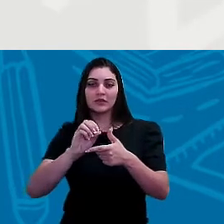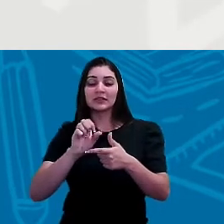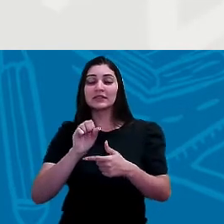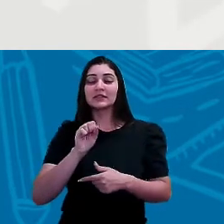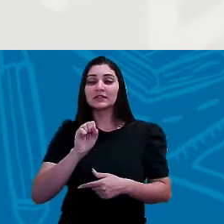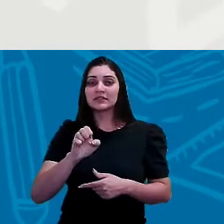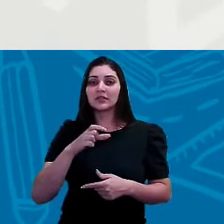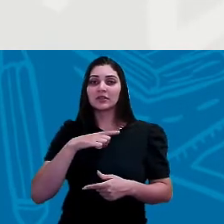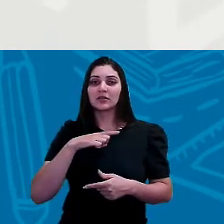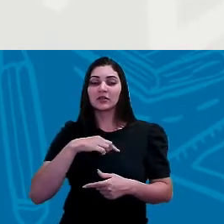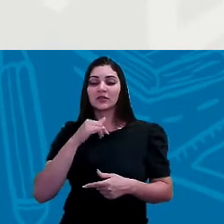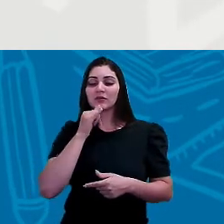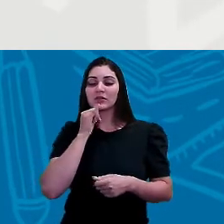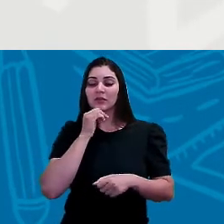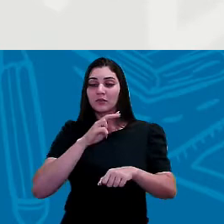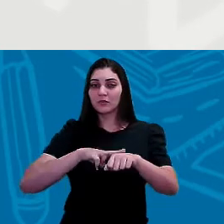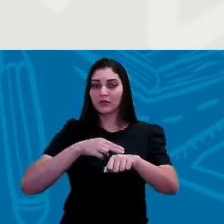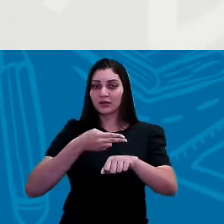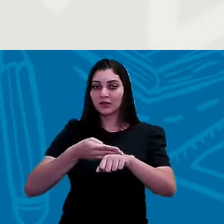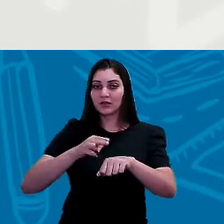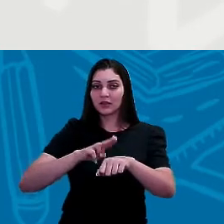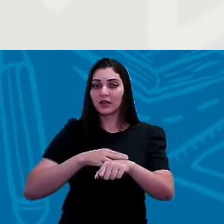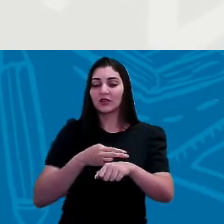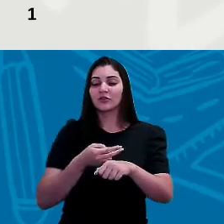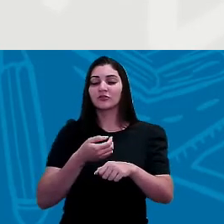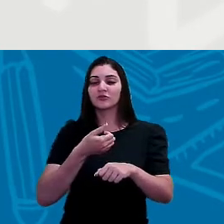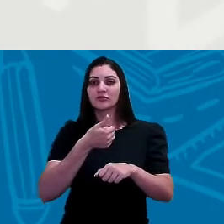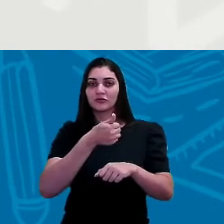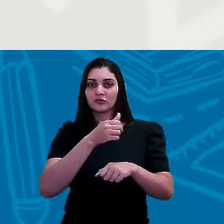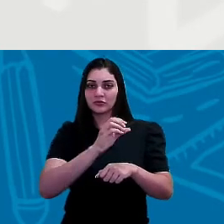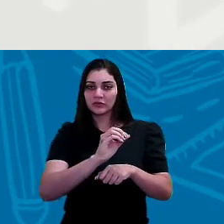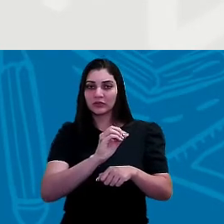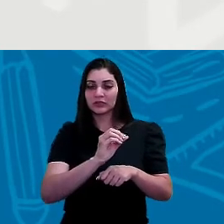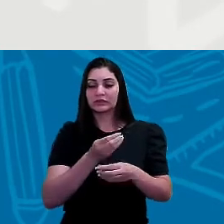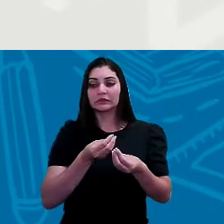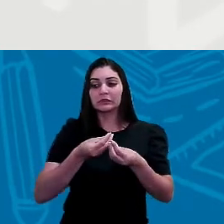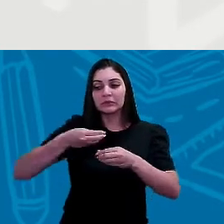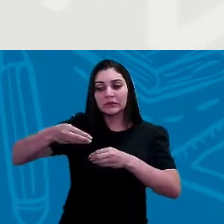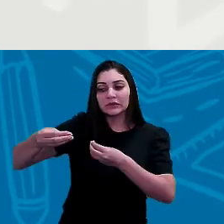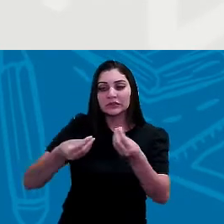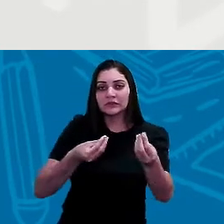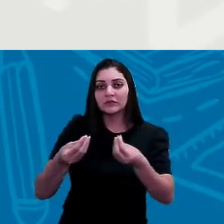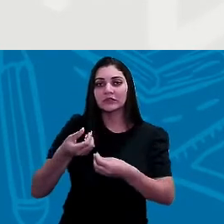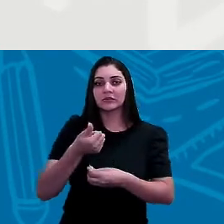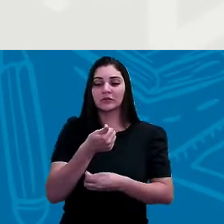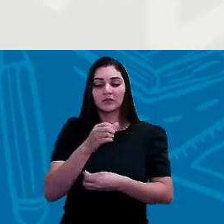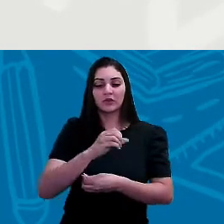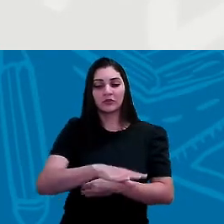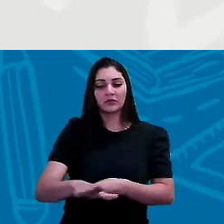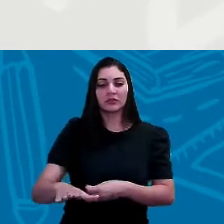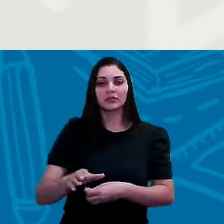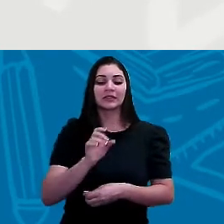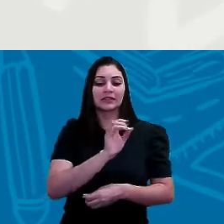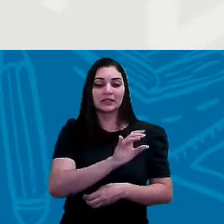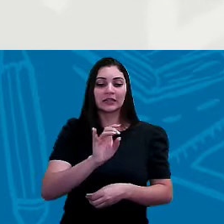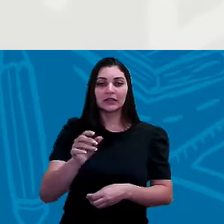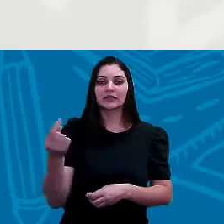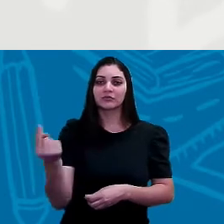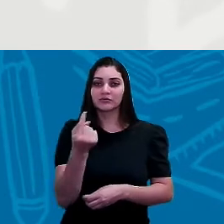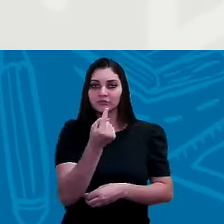tenho 10 chocolates para dividir para 10 crianças, cada um ficou com 1, não é? Então, 10 dividido por 10,